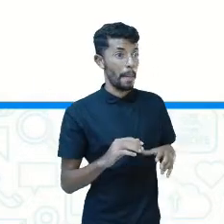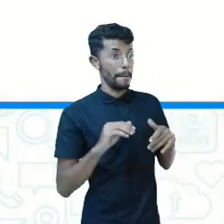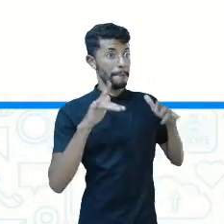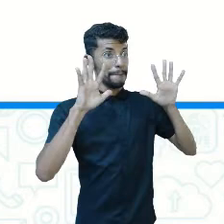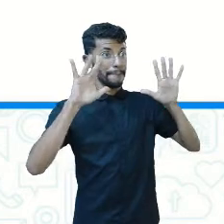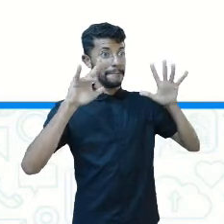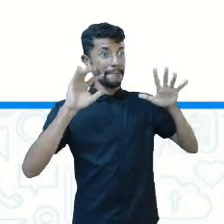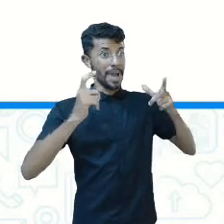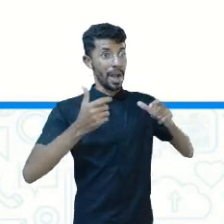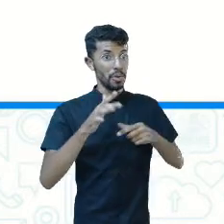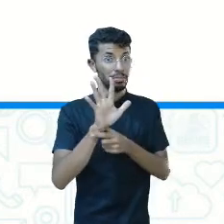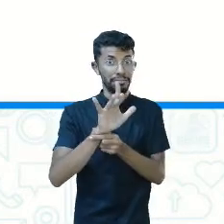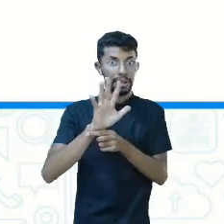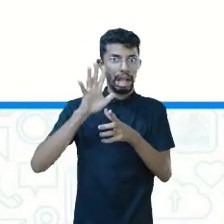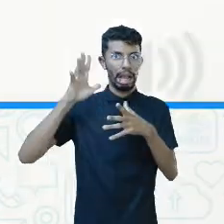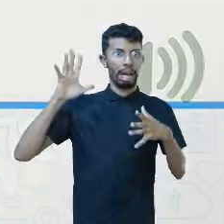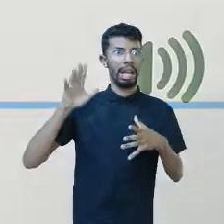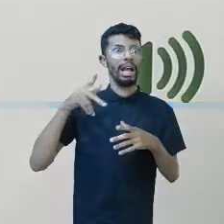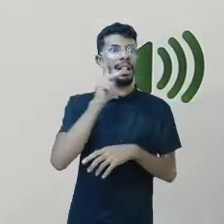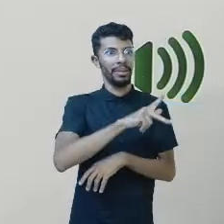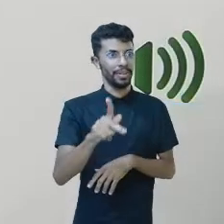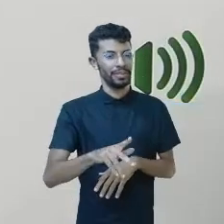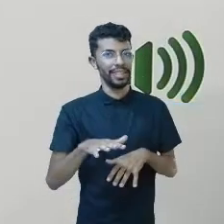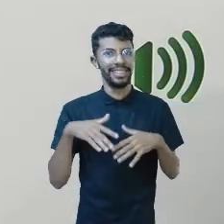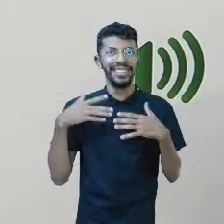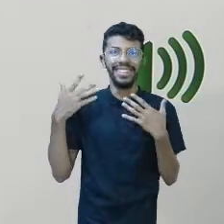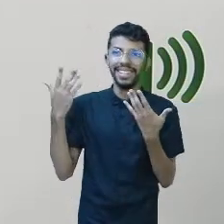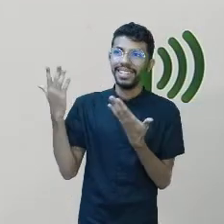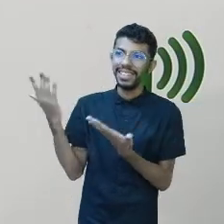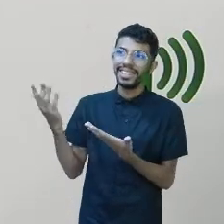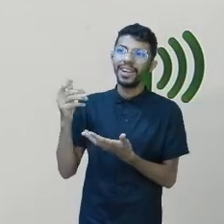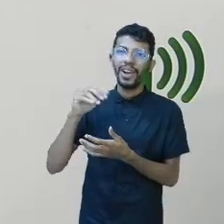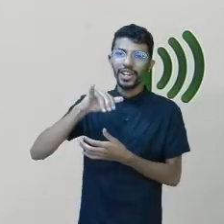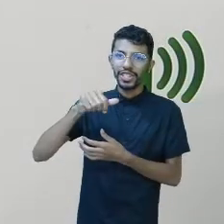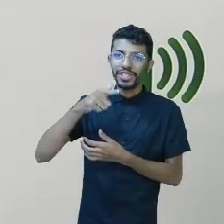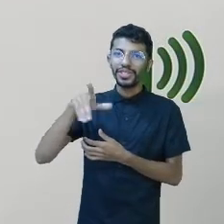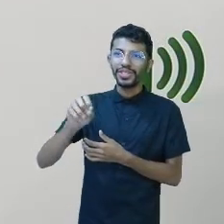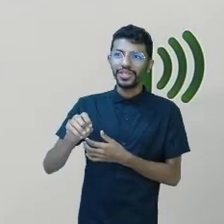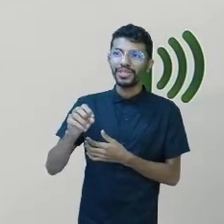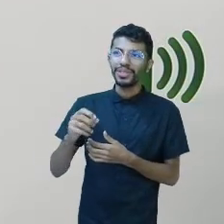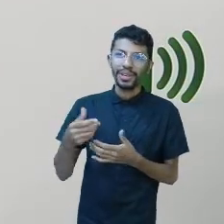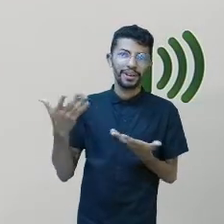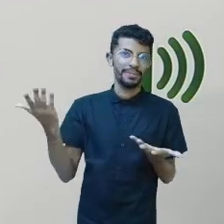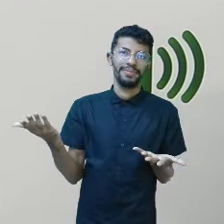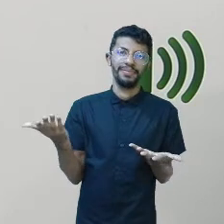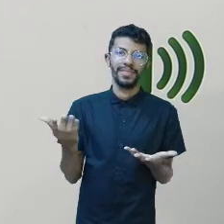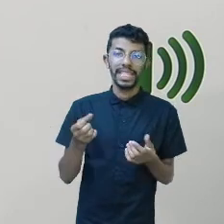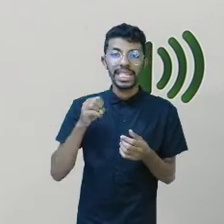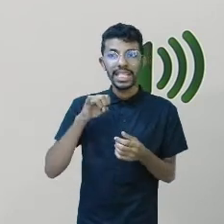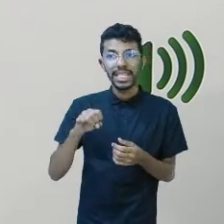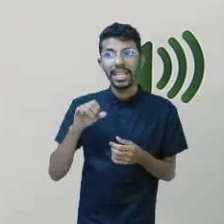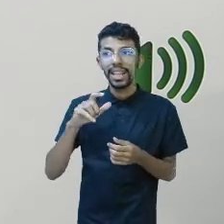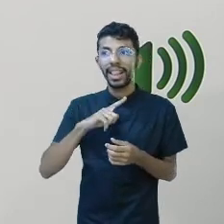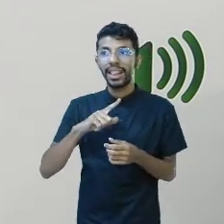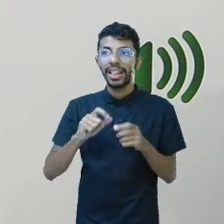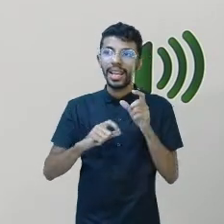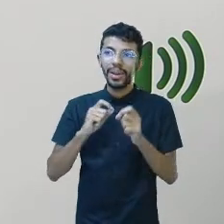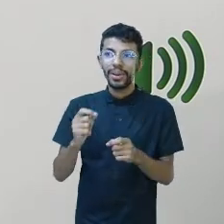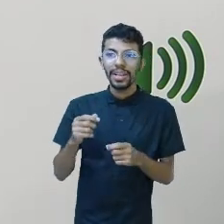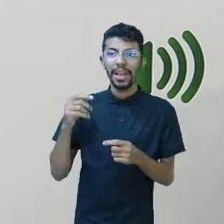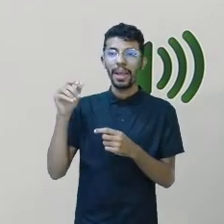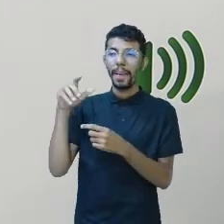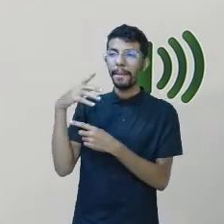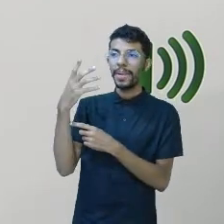professora. Esse Joãozinho é tanto sem noção, né, gente? Se a professora pergunta se tem 6 laranjas numa mão e 5